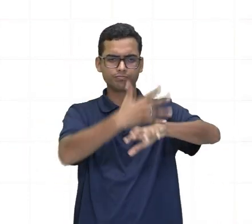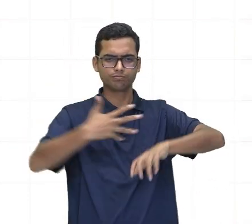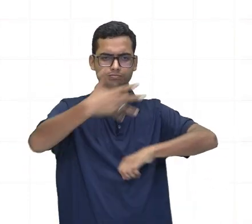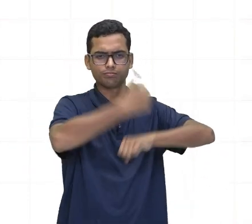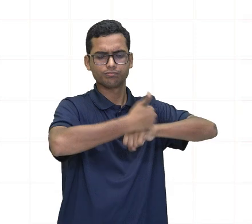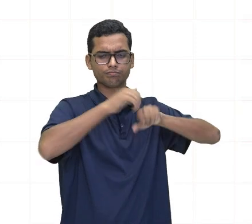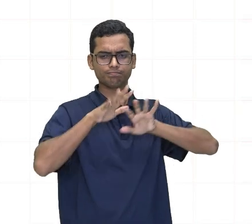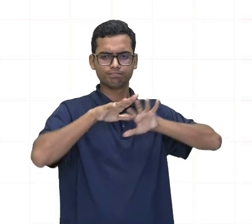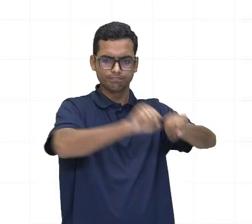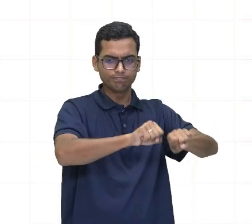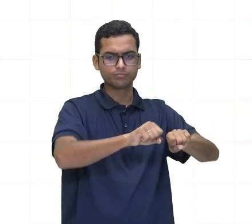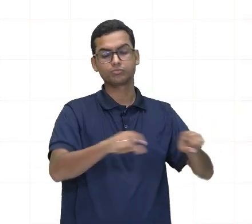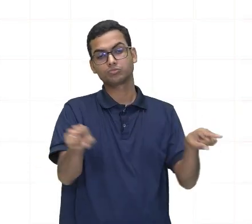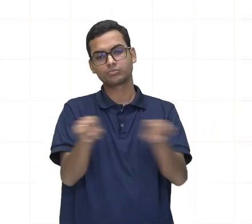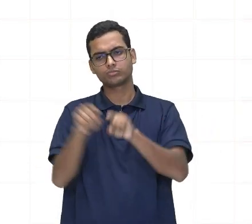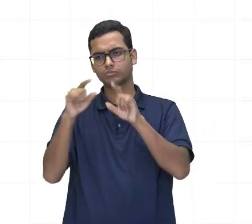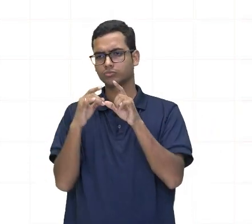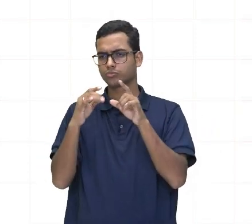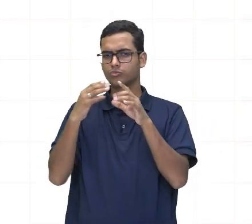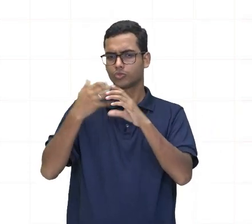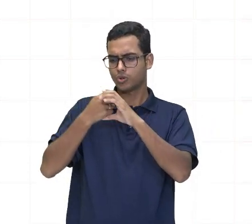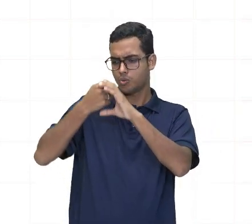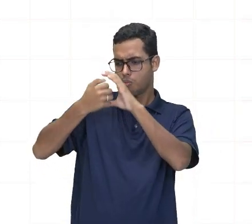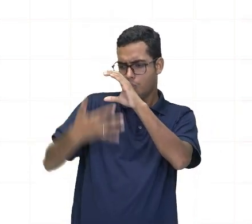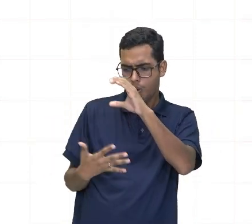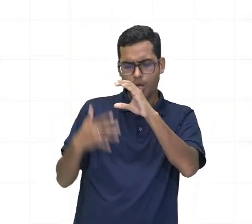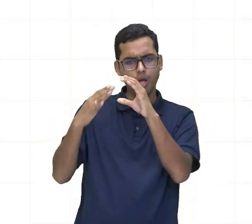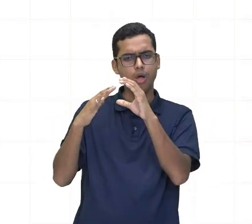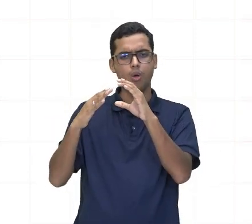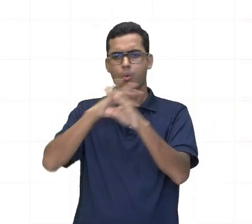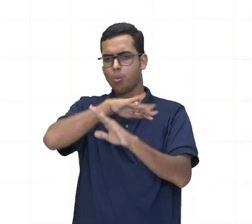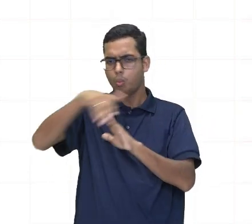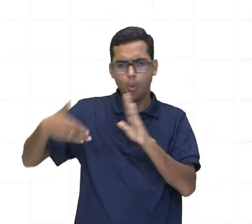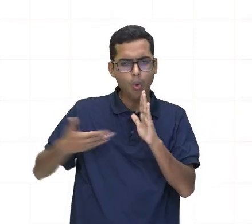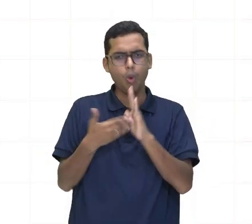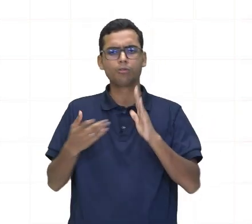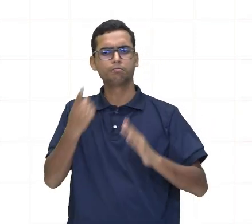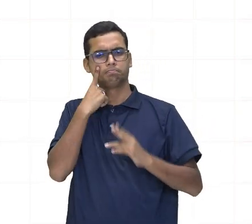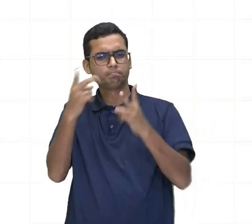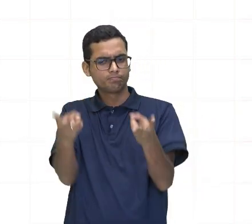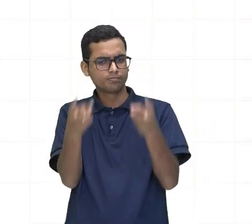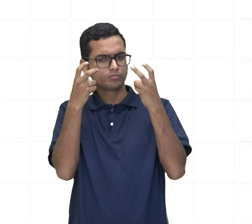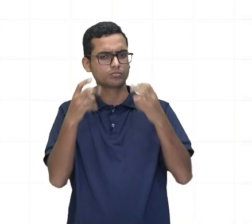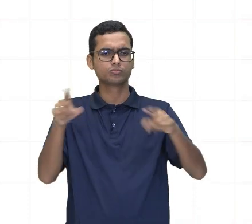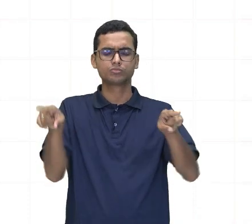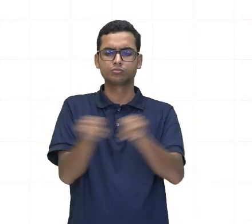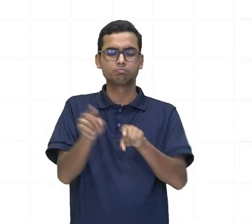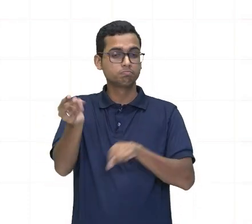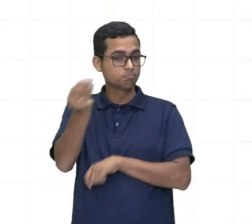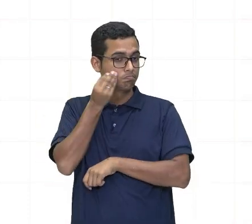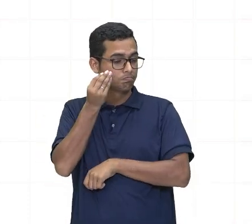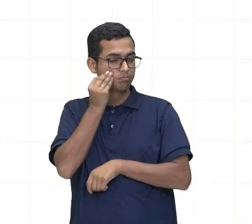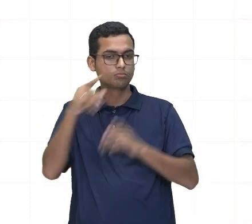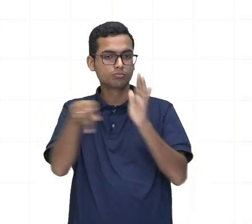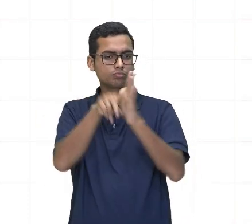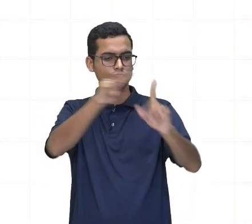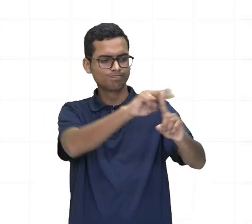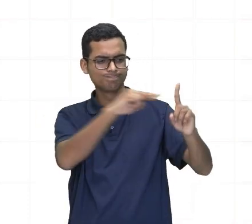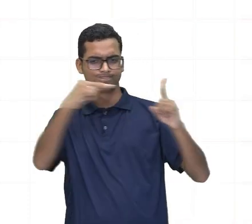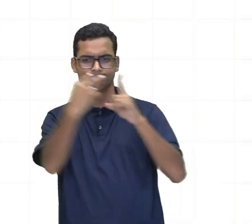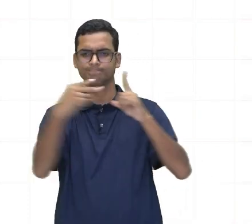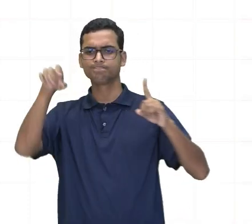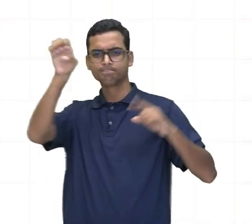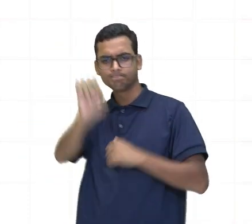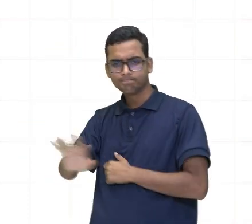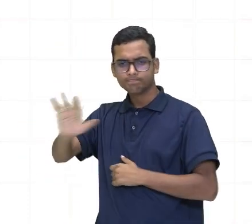as características, tudo o que vai ser observado vai estar de acordo com a visão europeia. Então,